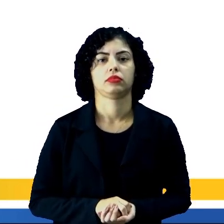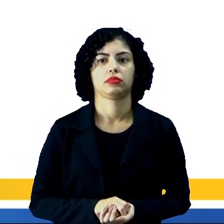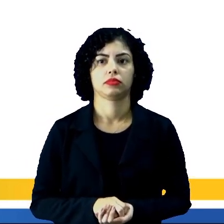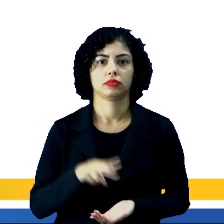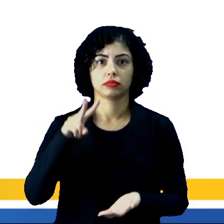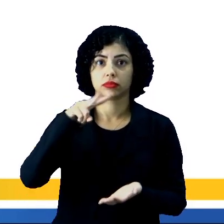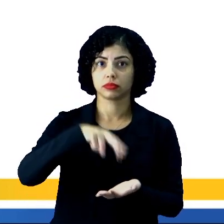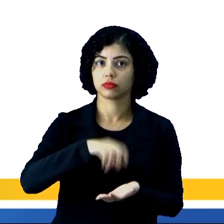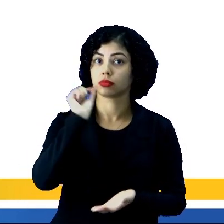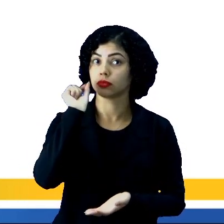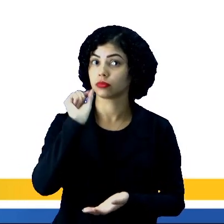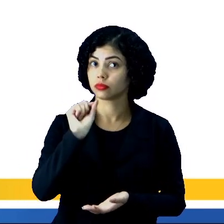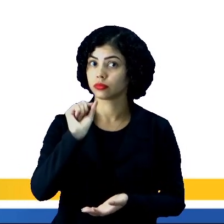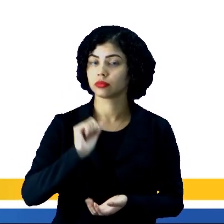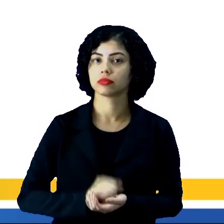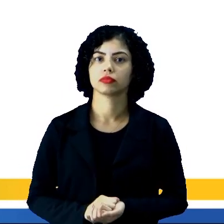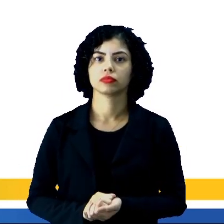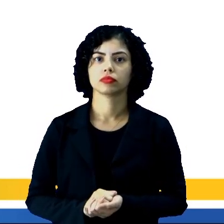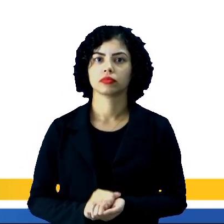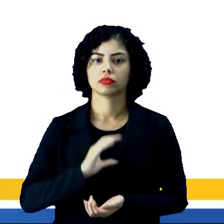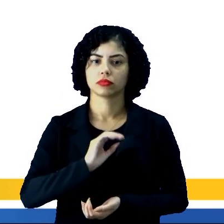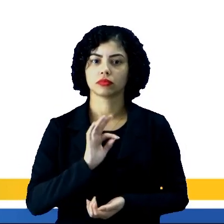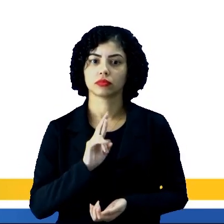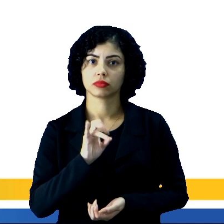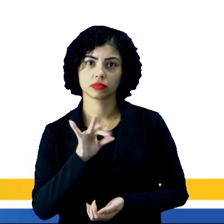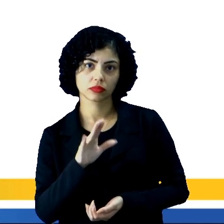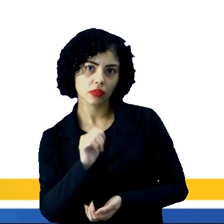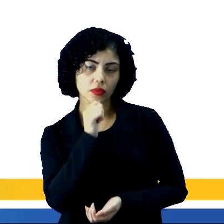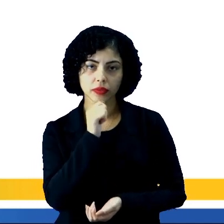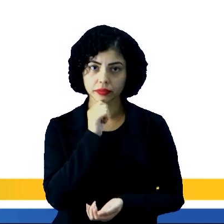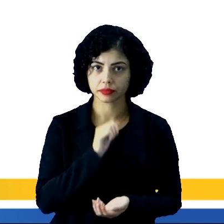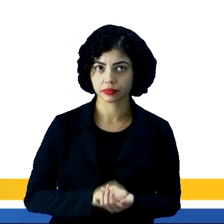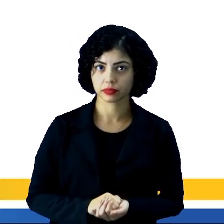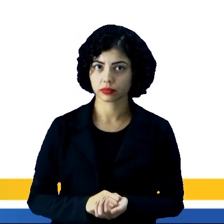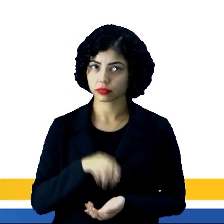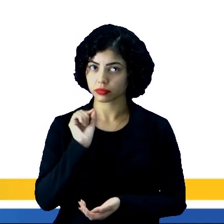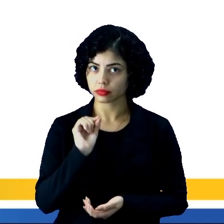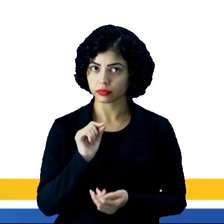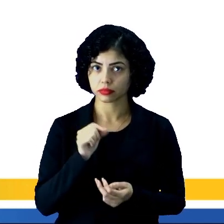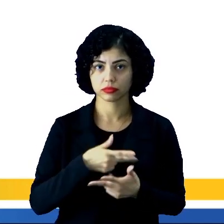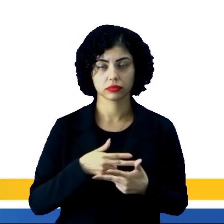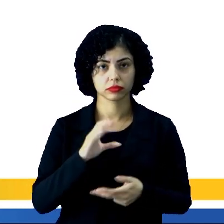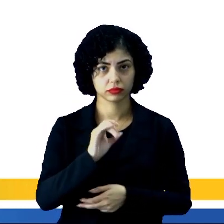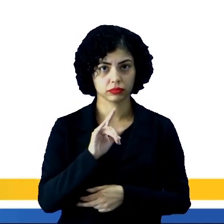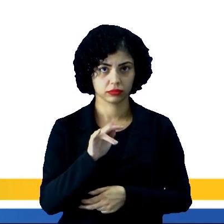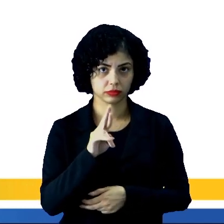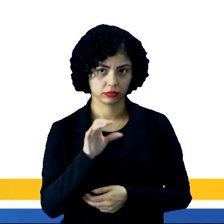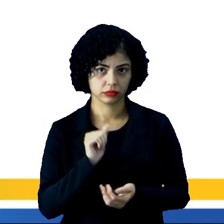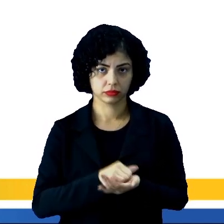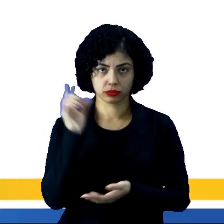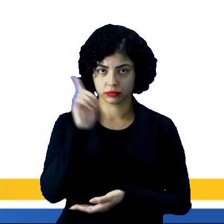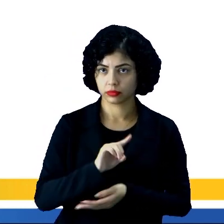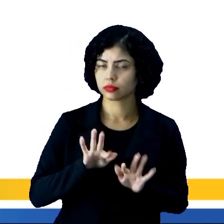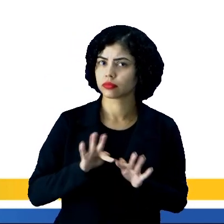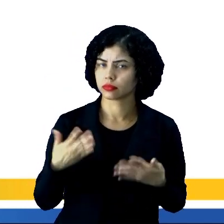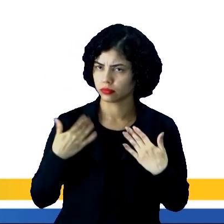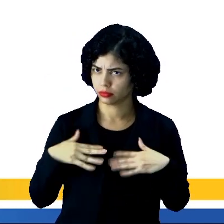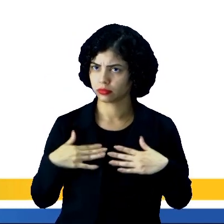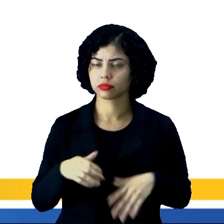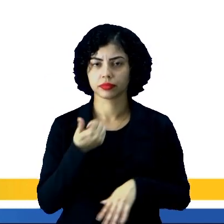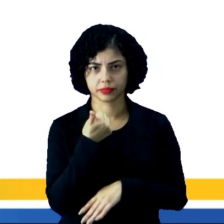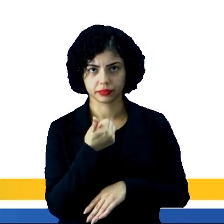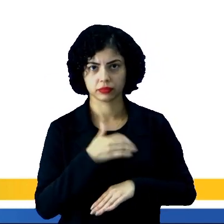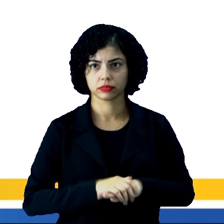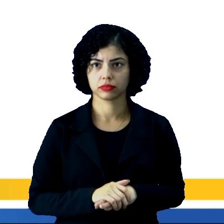pulou o quê pulou os obstáculos obstáculos obstáculos objetos bem tranquilo Essa parte aí né